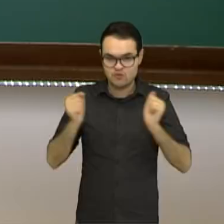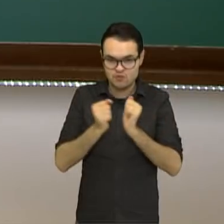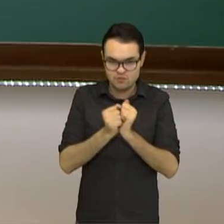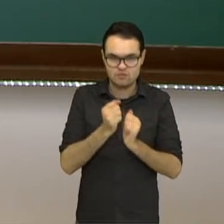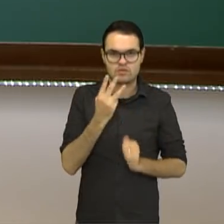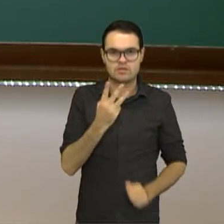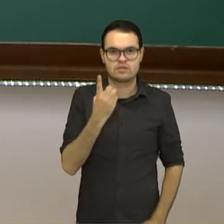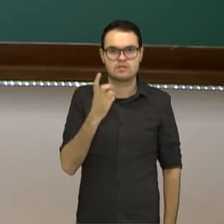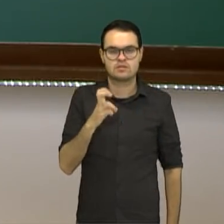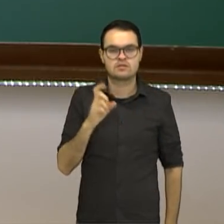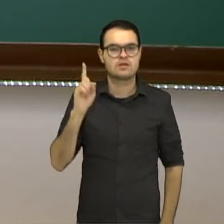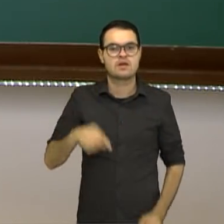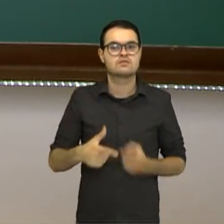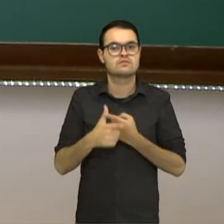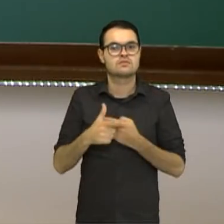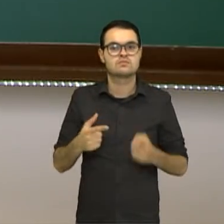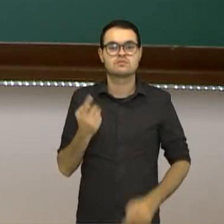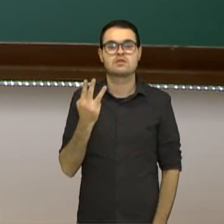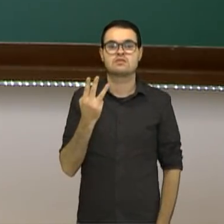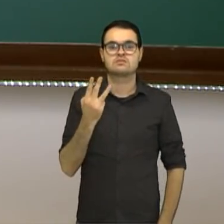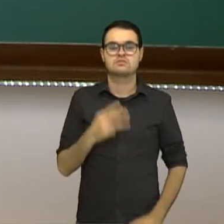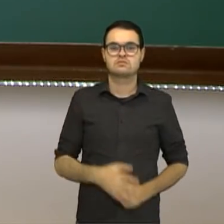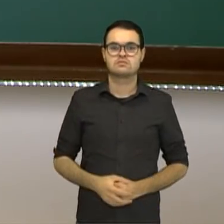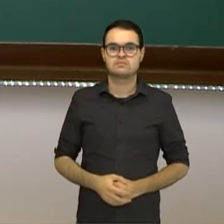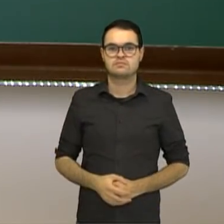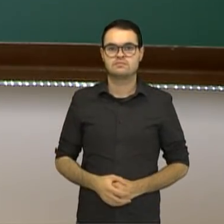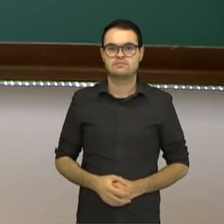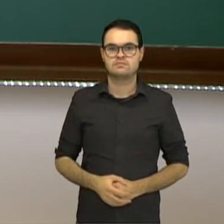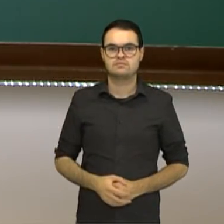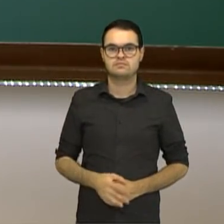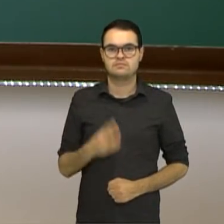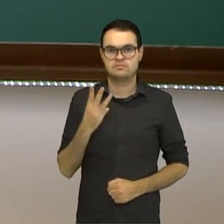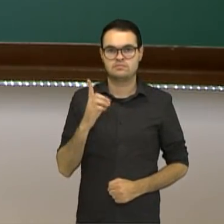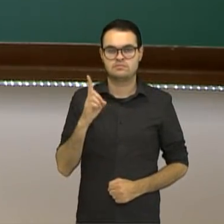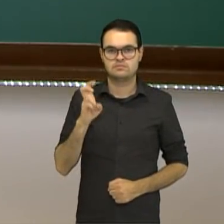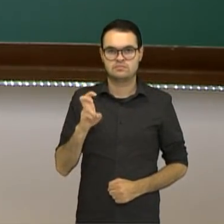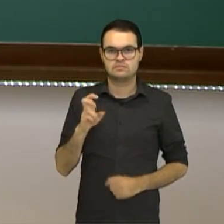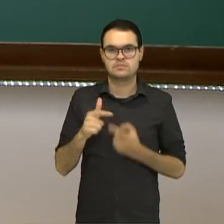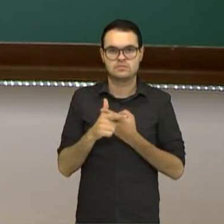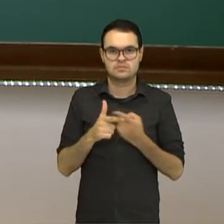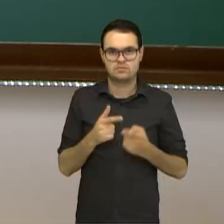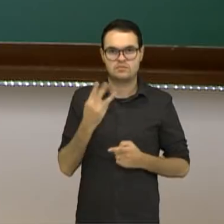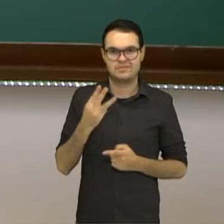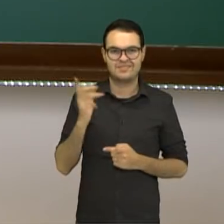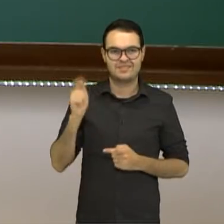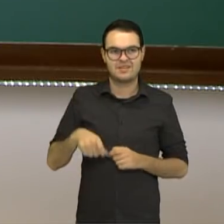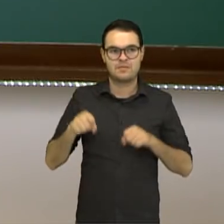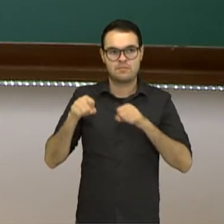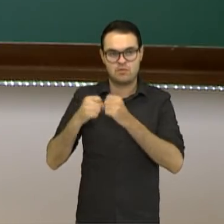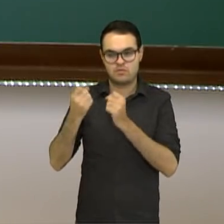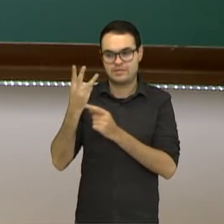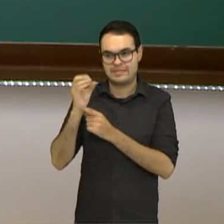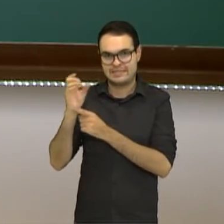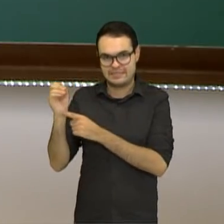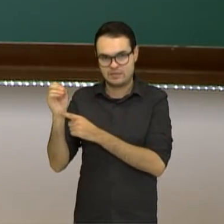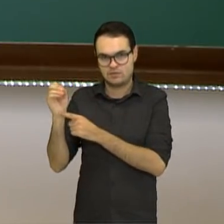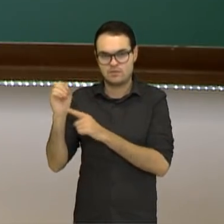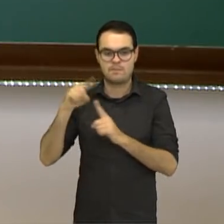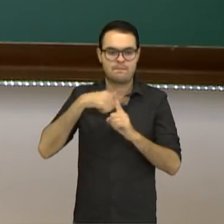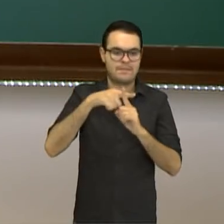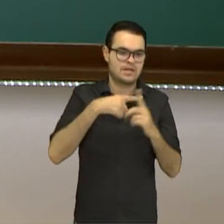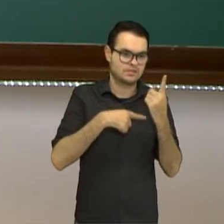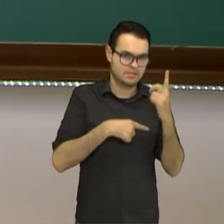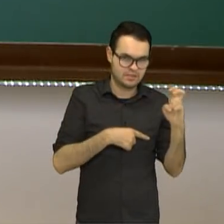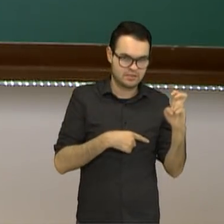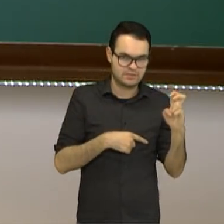fazer o quê? Dividir por 3. Então, 315 dividido por 3, eu posso decompor no 300 mais o 15,